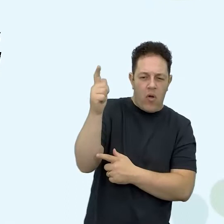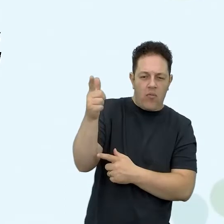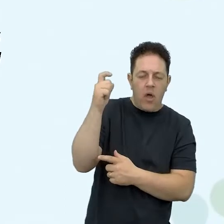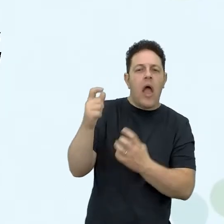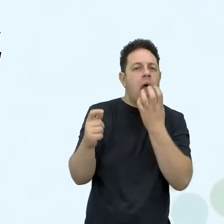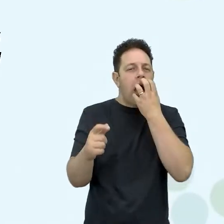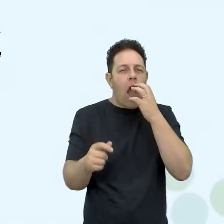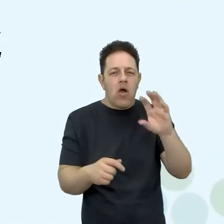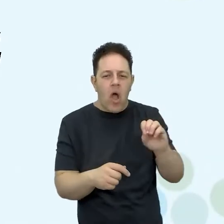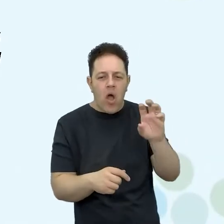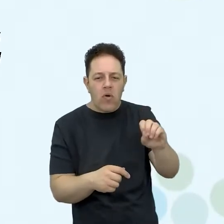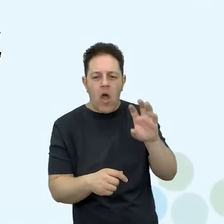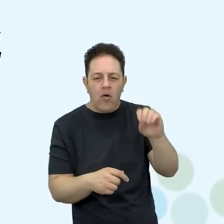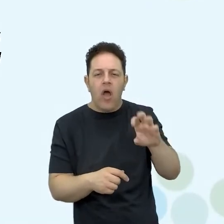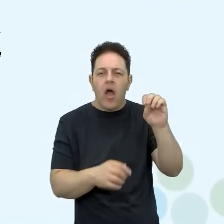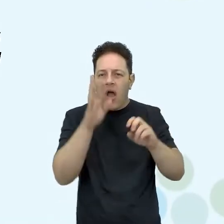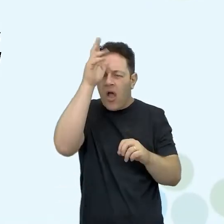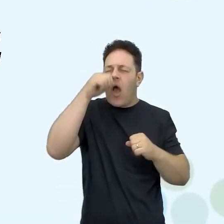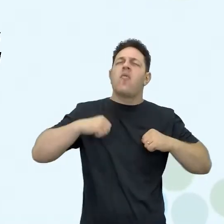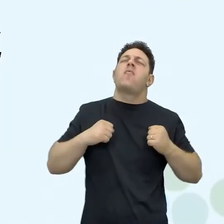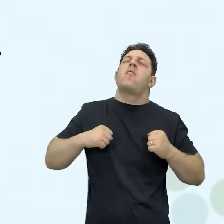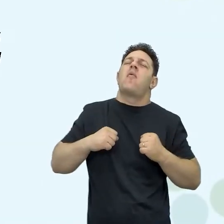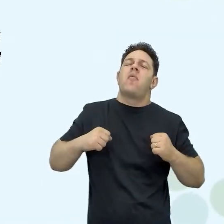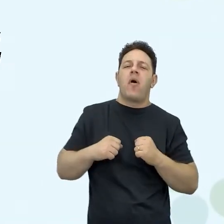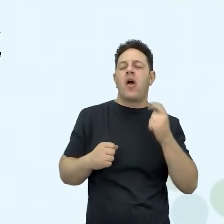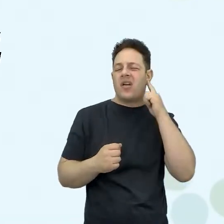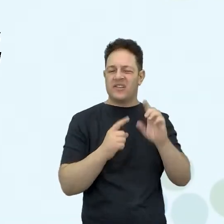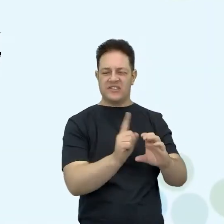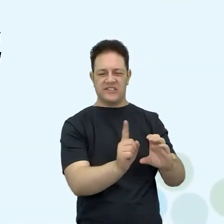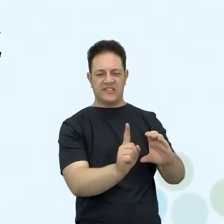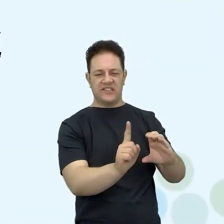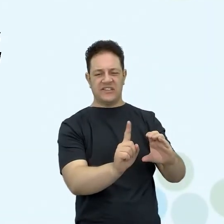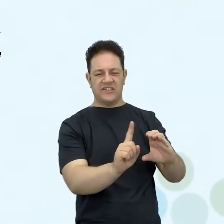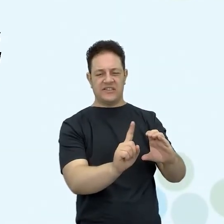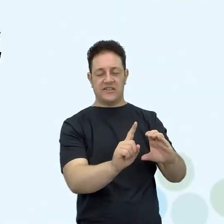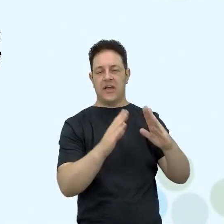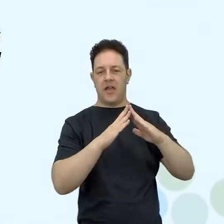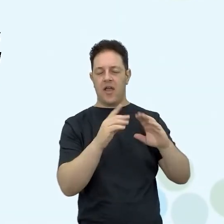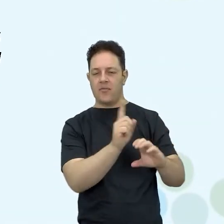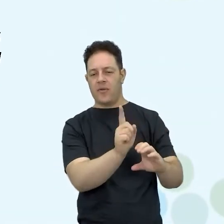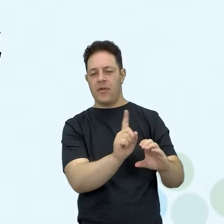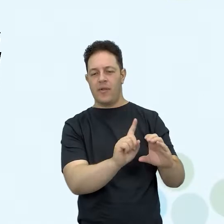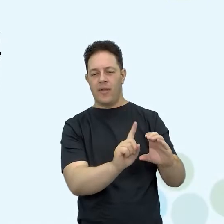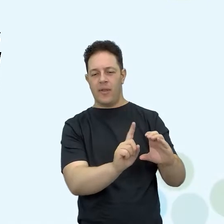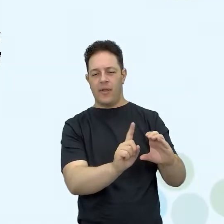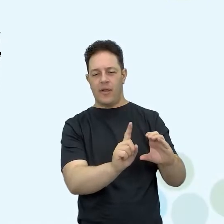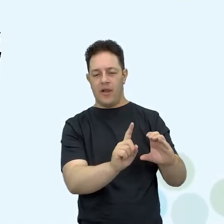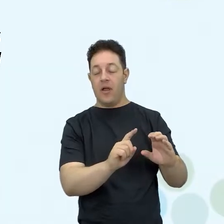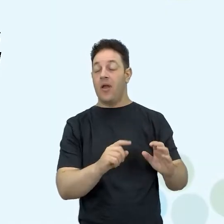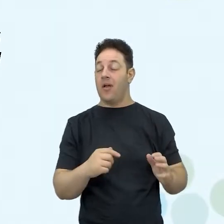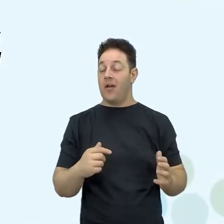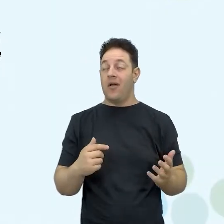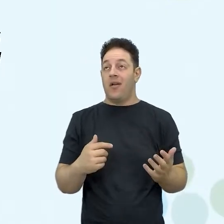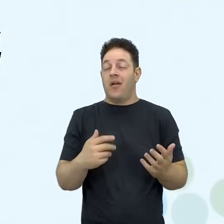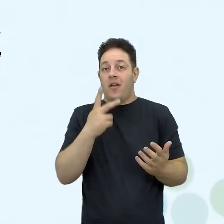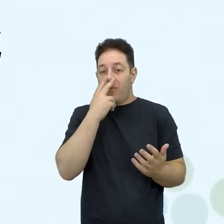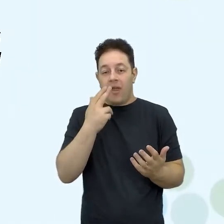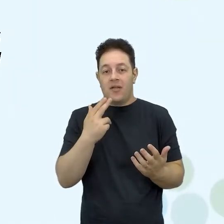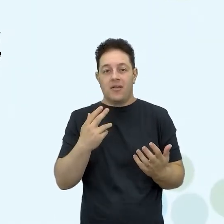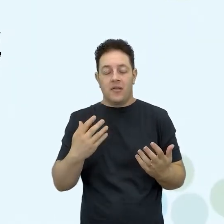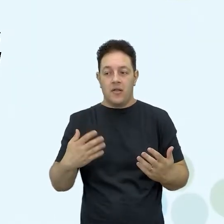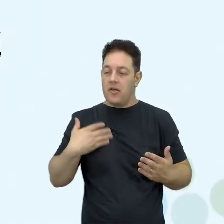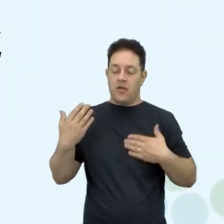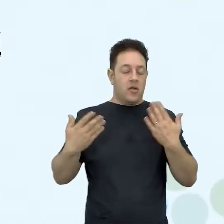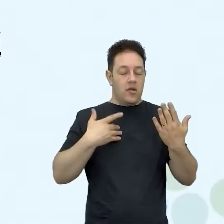cachorros latindo, um galo que canta e um despertador que toca. E então dando a sensação